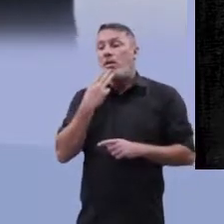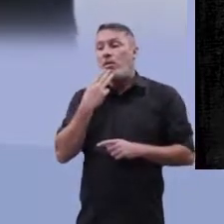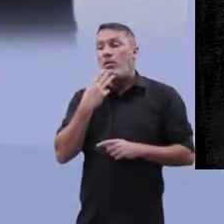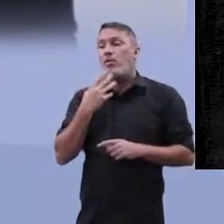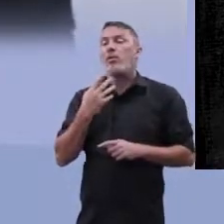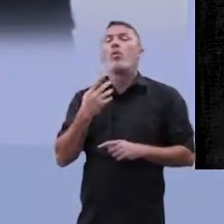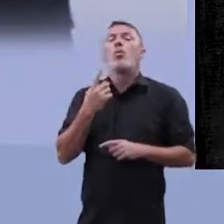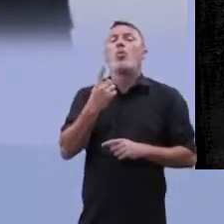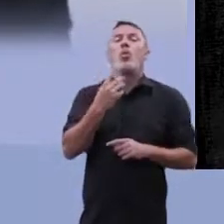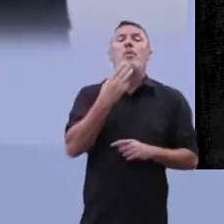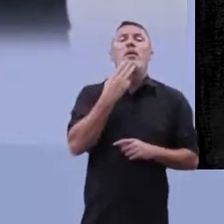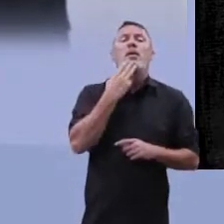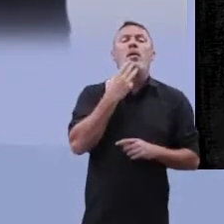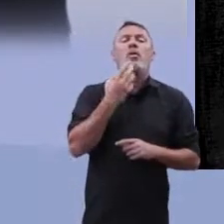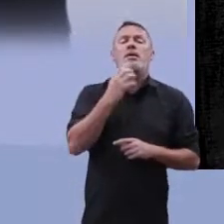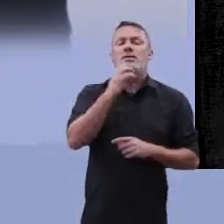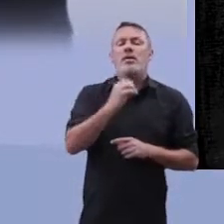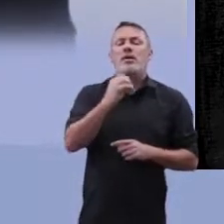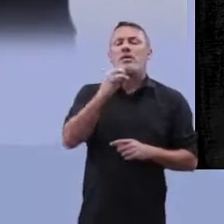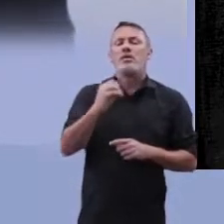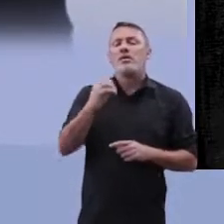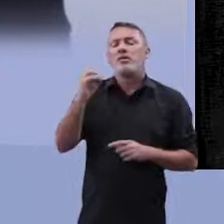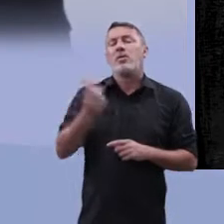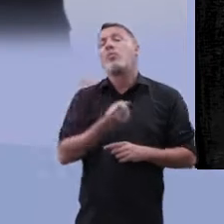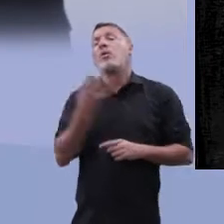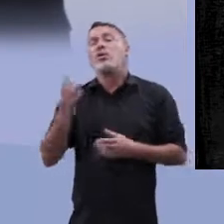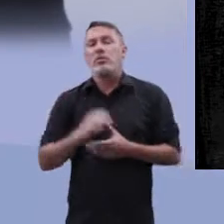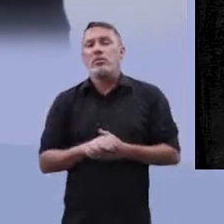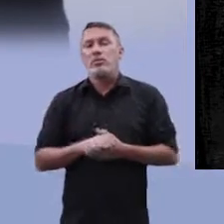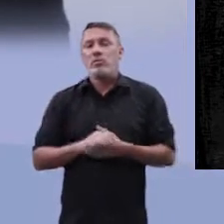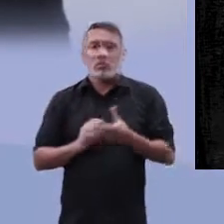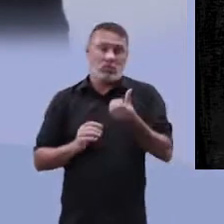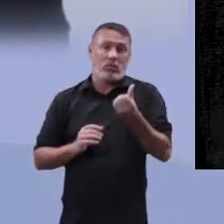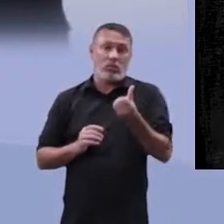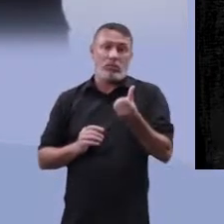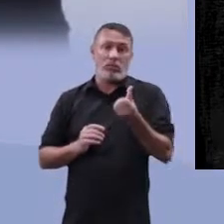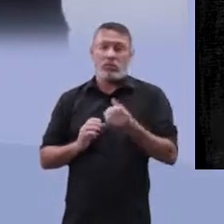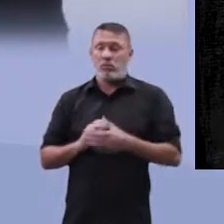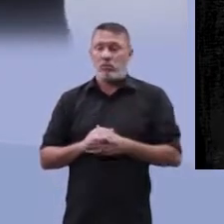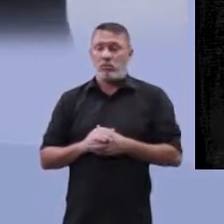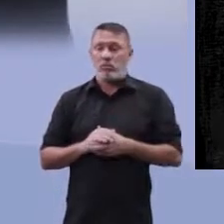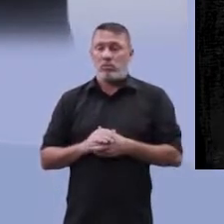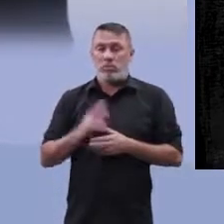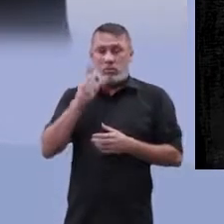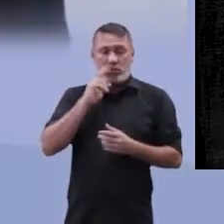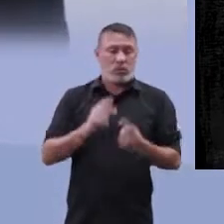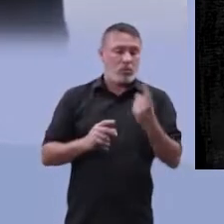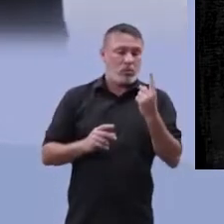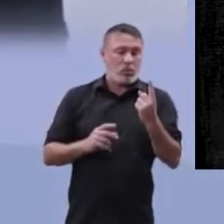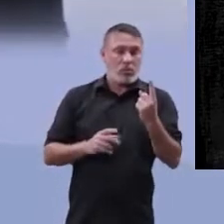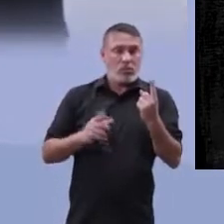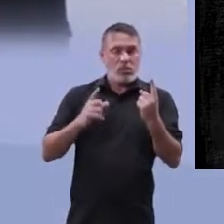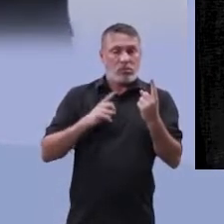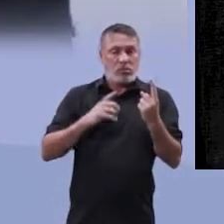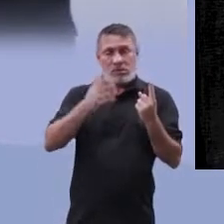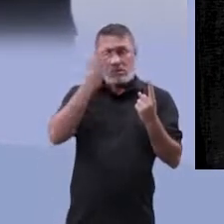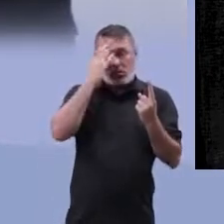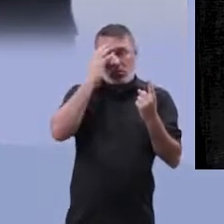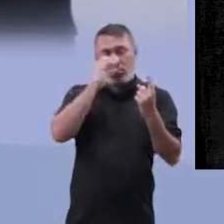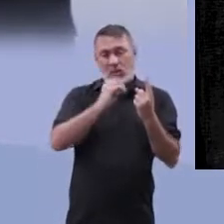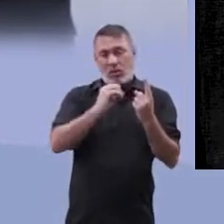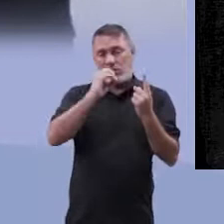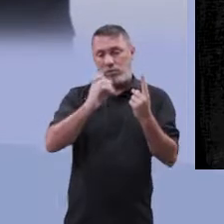4,129 vezes 1 milhão. 1 milhão tem 6 zeros. O número que tem o